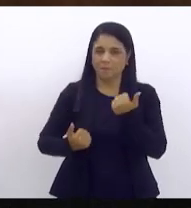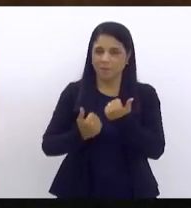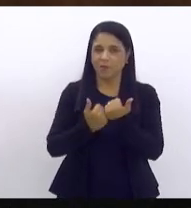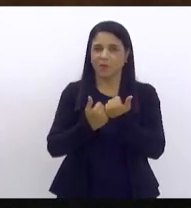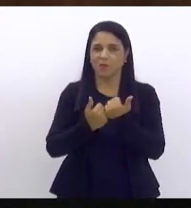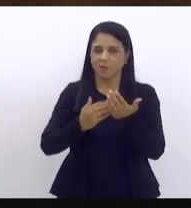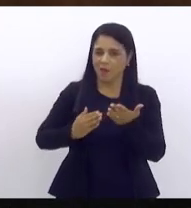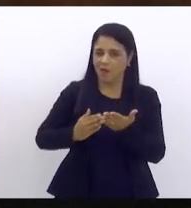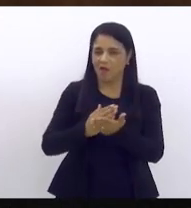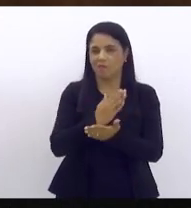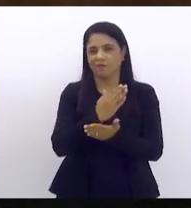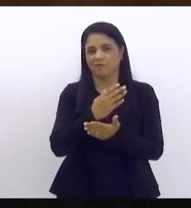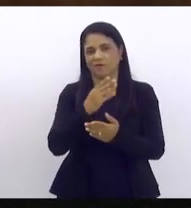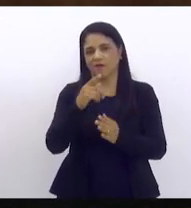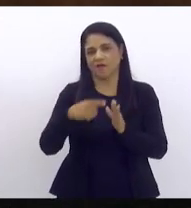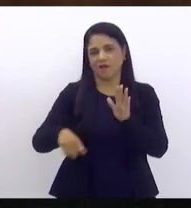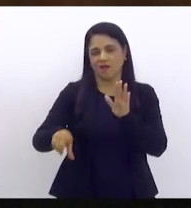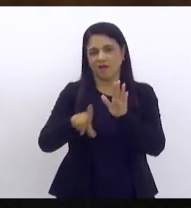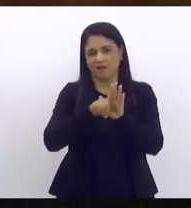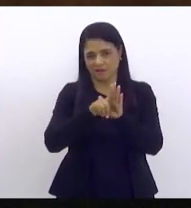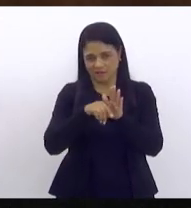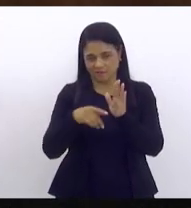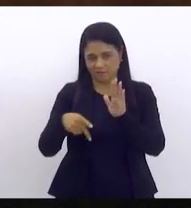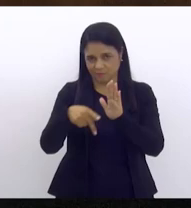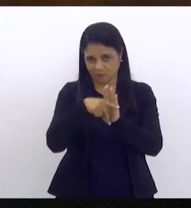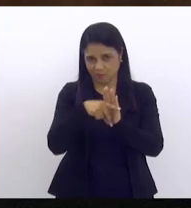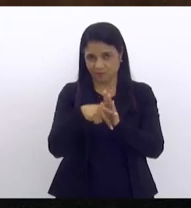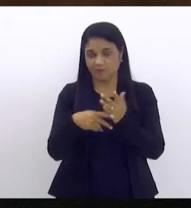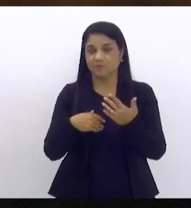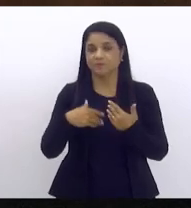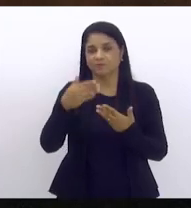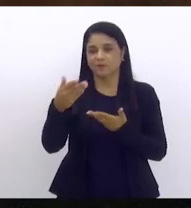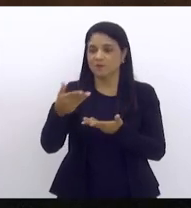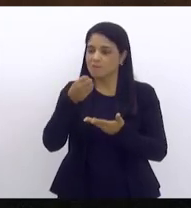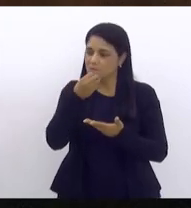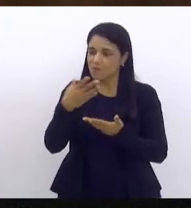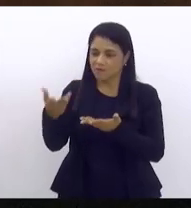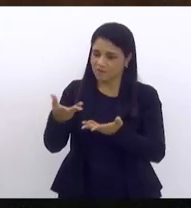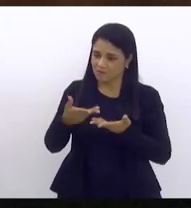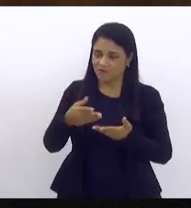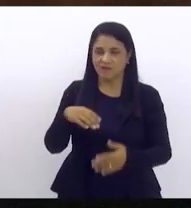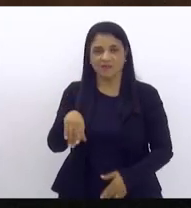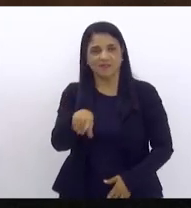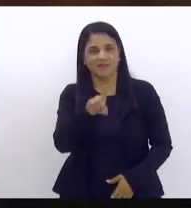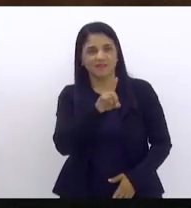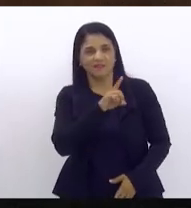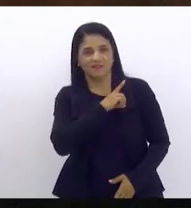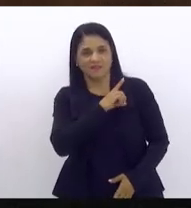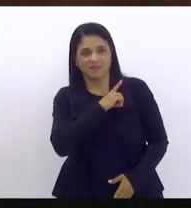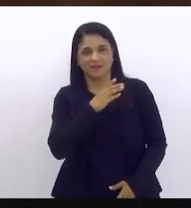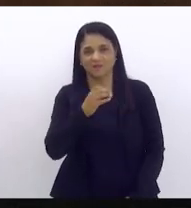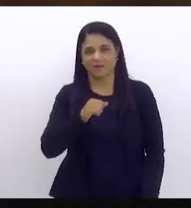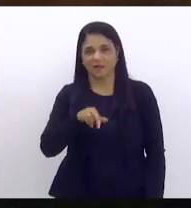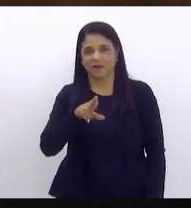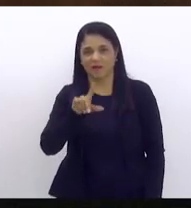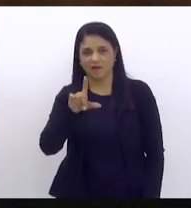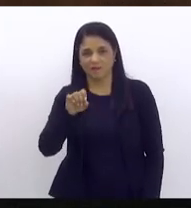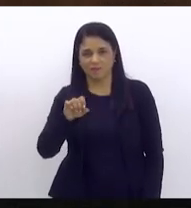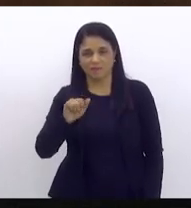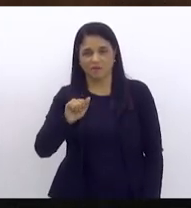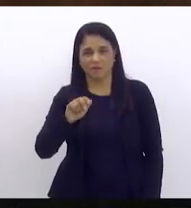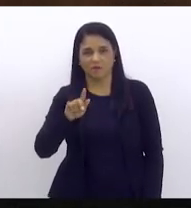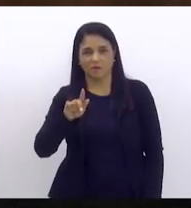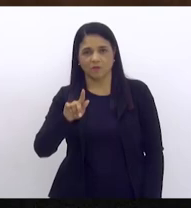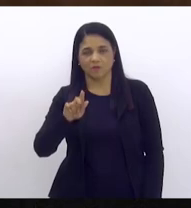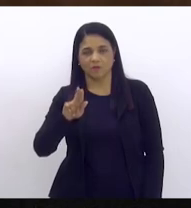gente aprovar esse nosso projeto. E quero dar as boas-vindas aqui para o meu querido amigo, o delegado Carlos Augusto, que é um irmão, um companheiro. Fico